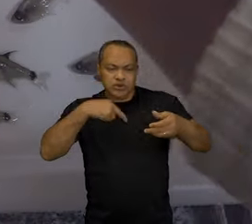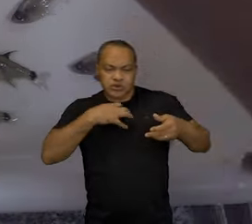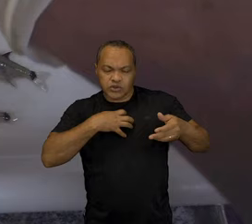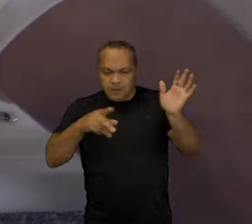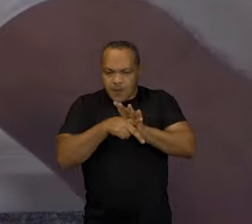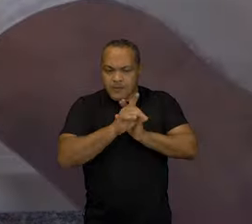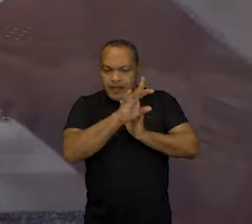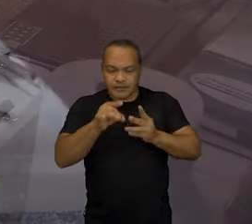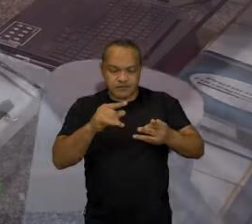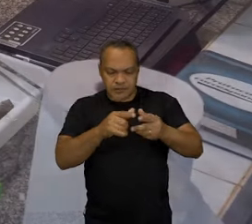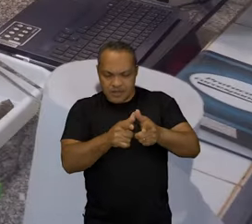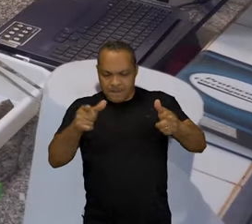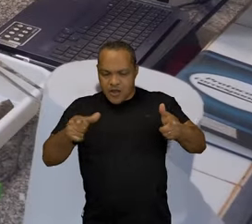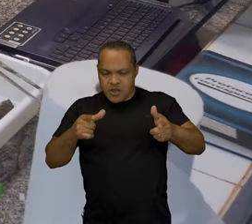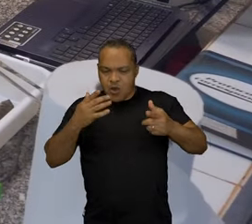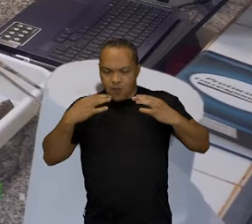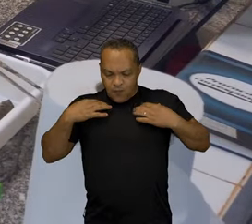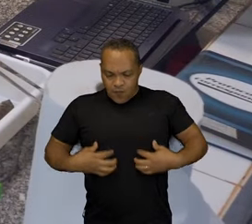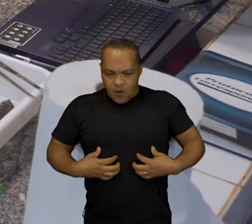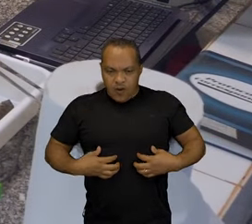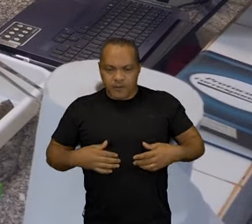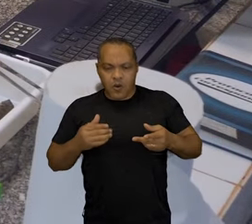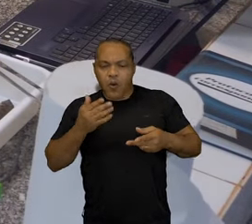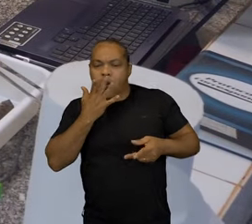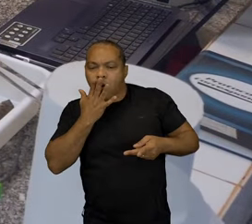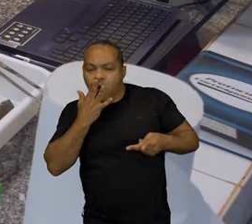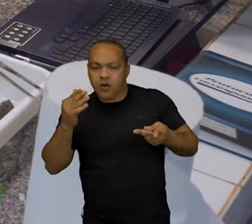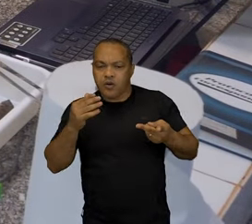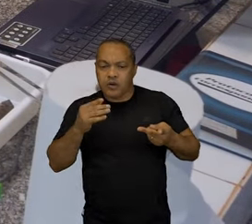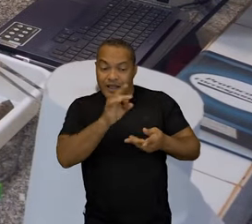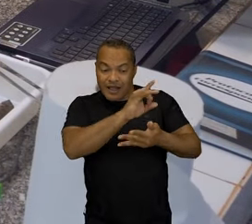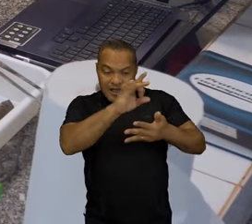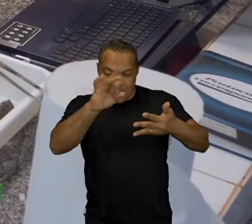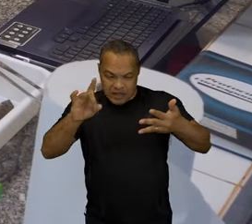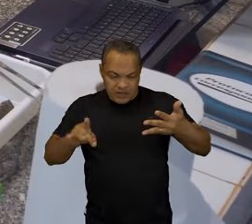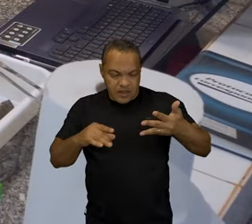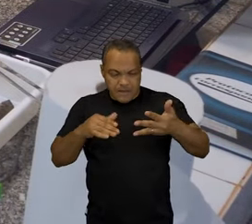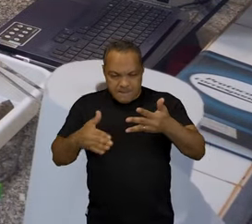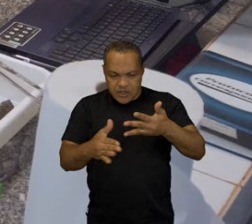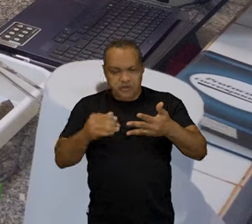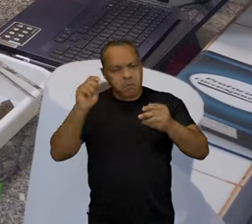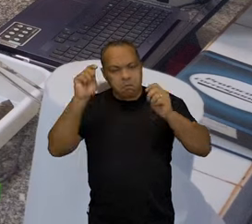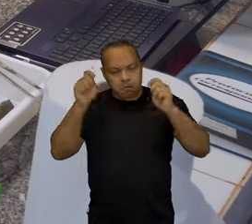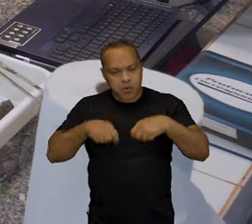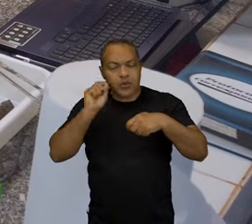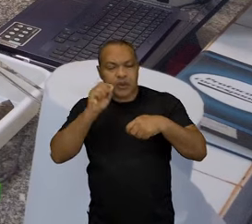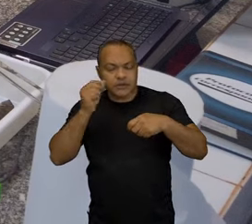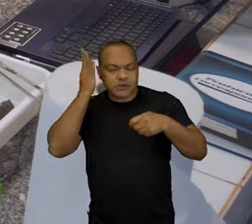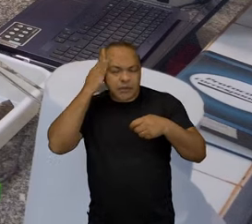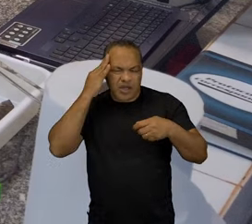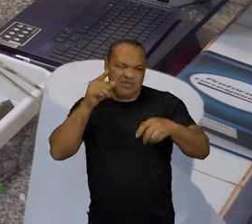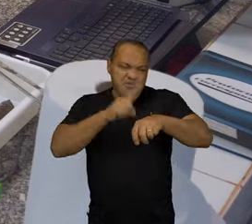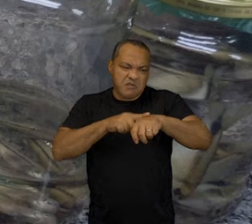características visíveis, como o tamanho, o formato do corpo, padrões de coloração. Cada um dessas possíveis espécies, que num